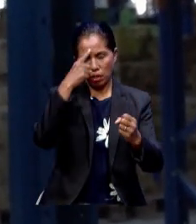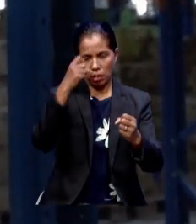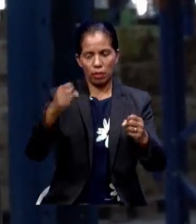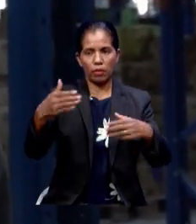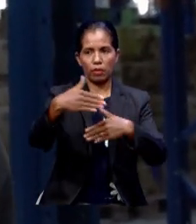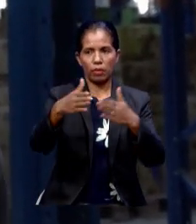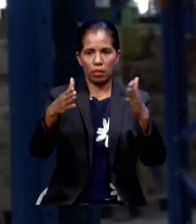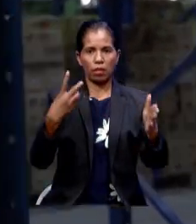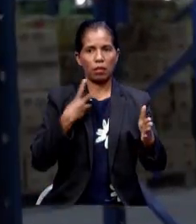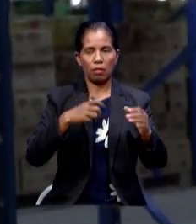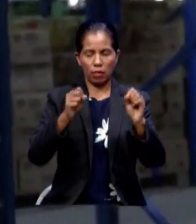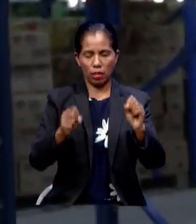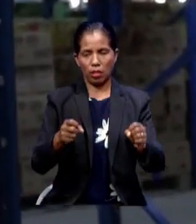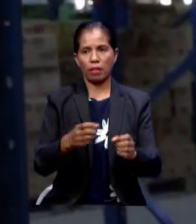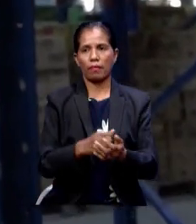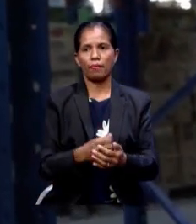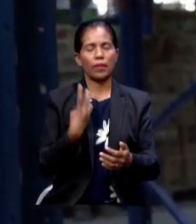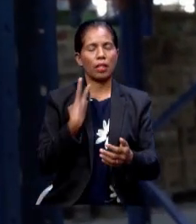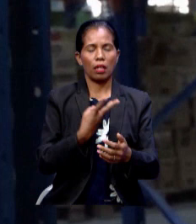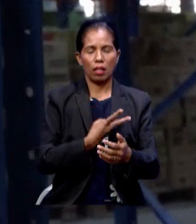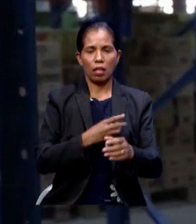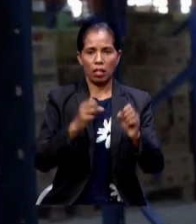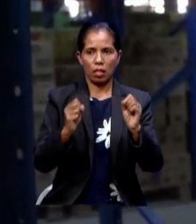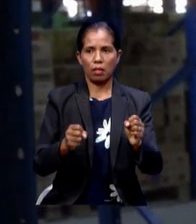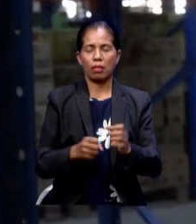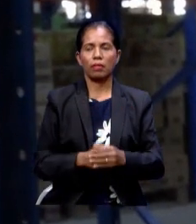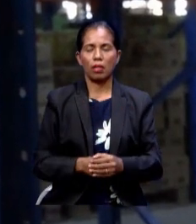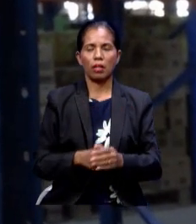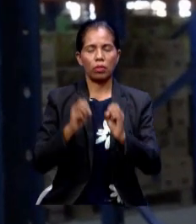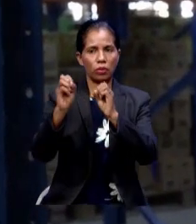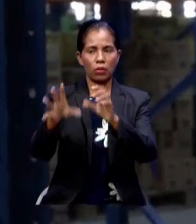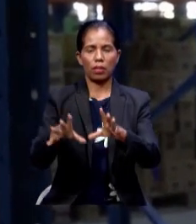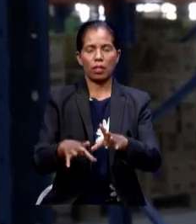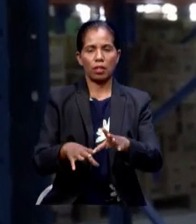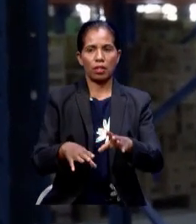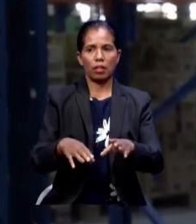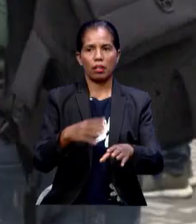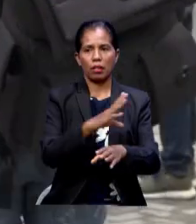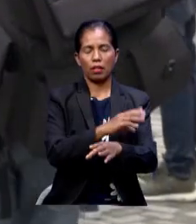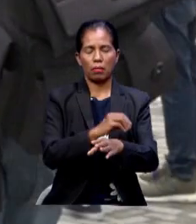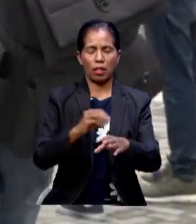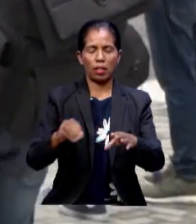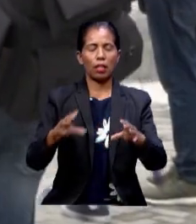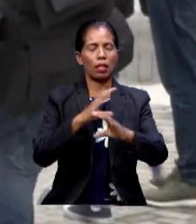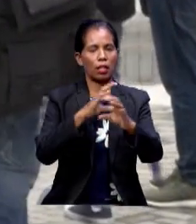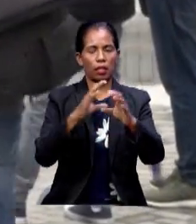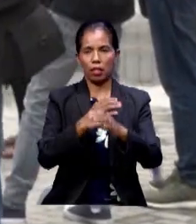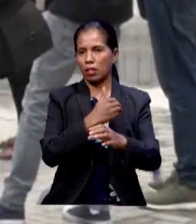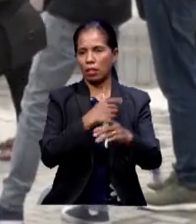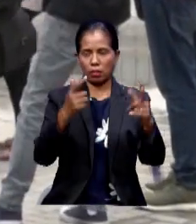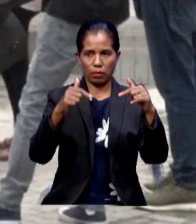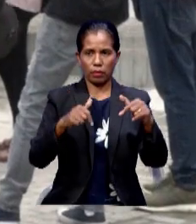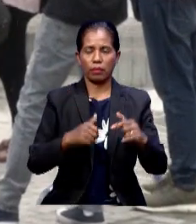ne amin tenki kontrol lah na ne amin teng amin mas atu soy mebe kareta sampane ne sedak mai. Entretanto,